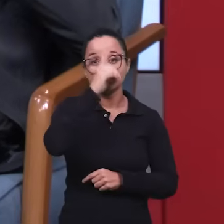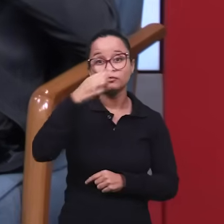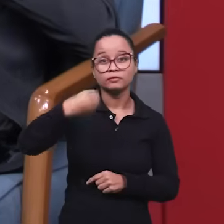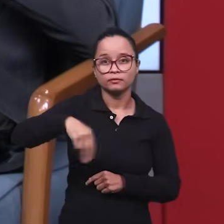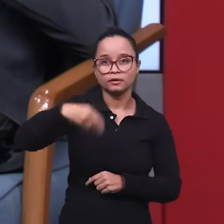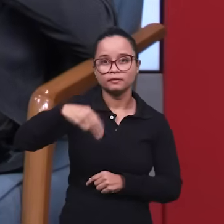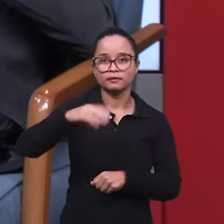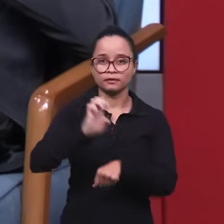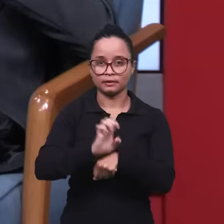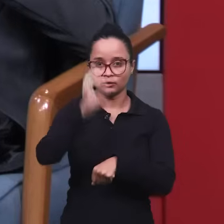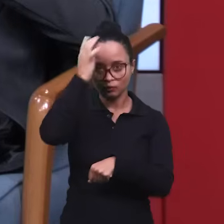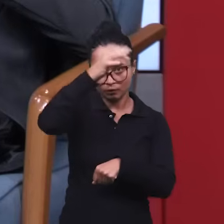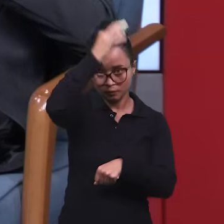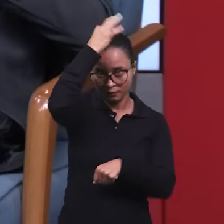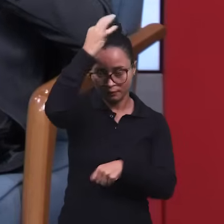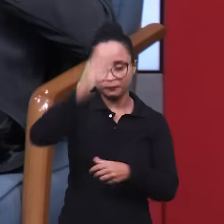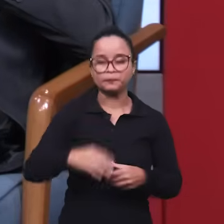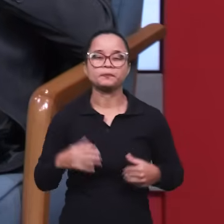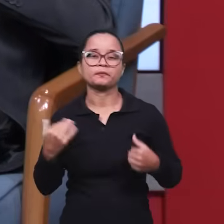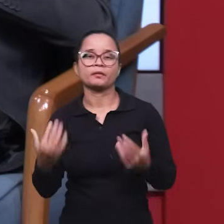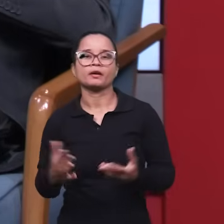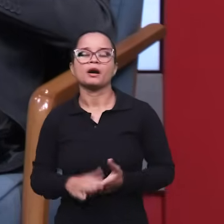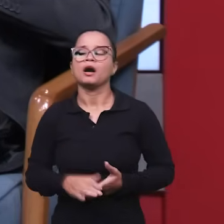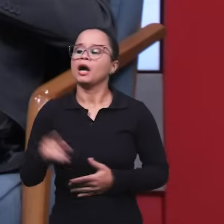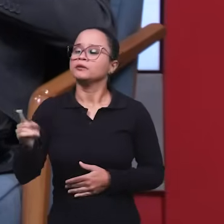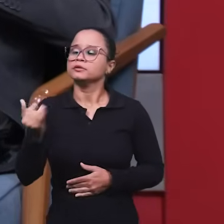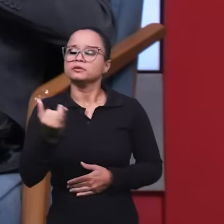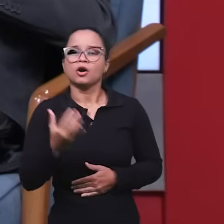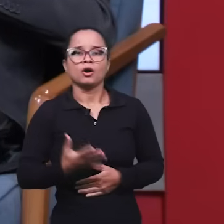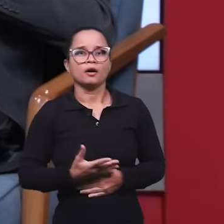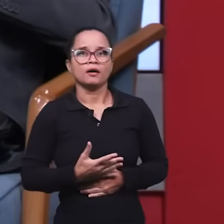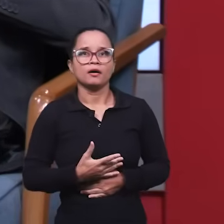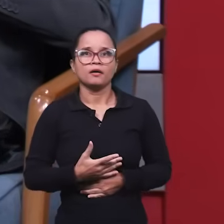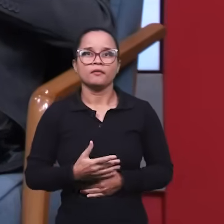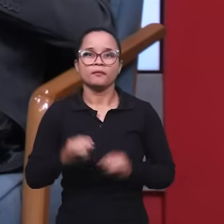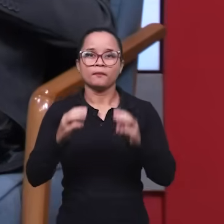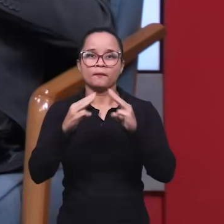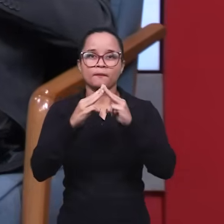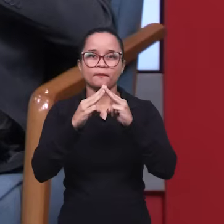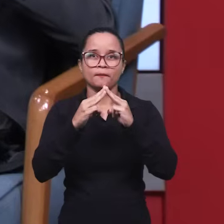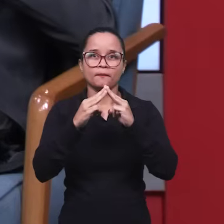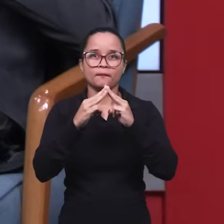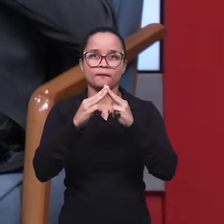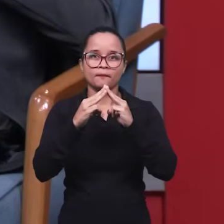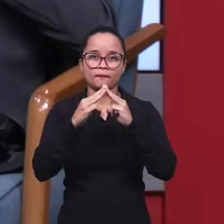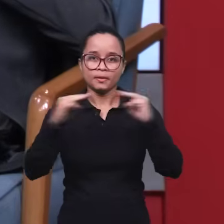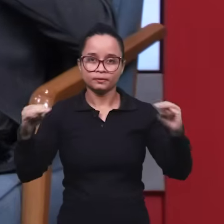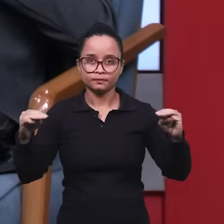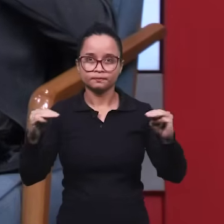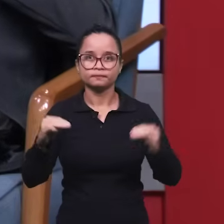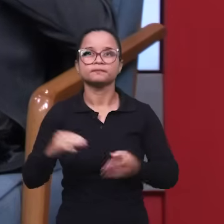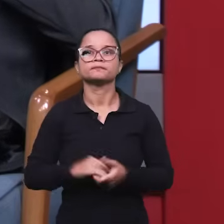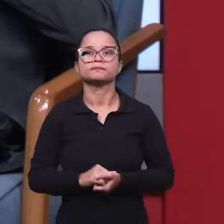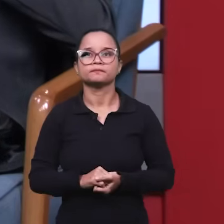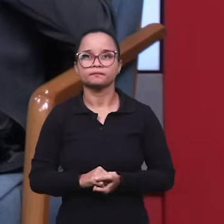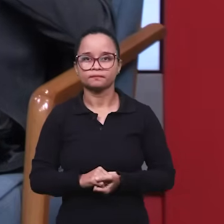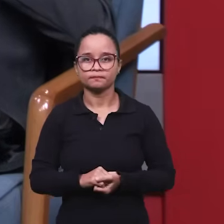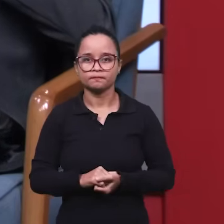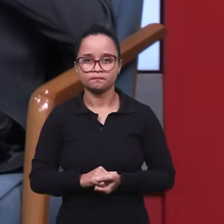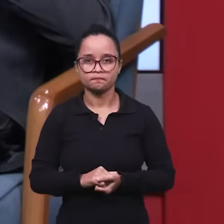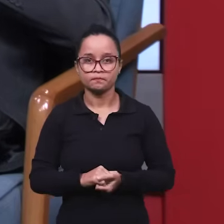Domingos Martins. E ele disse, o Maranata vai ser os Manaíns.